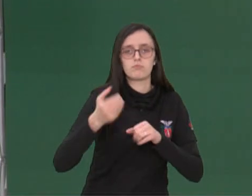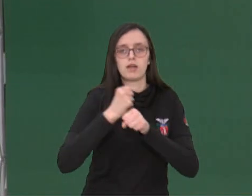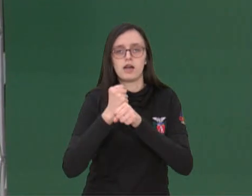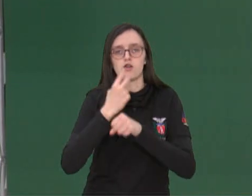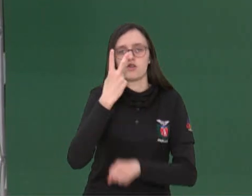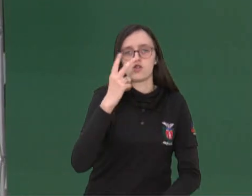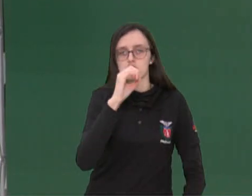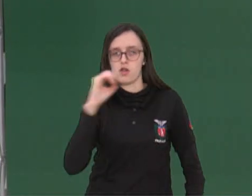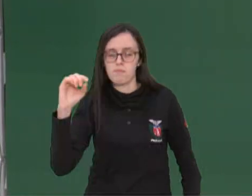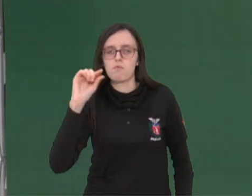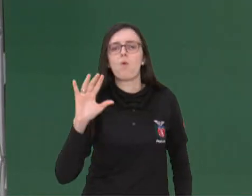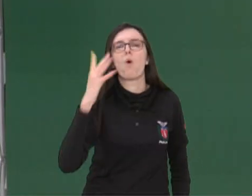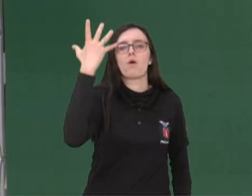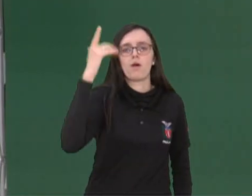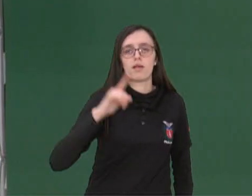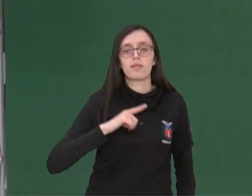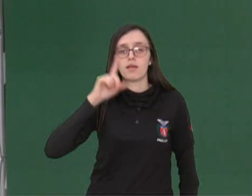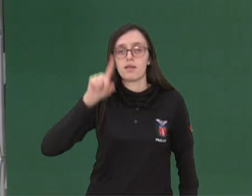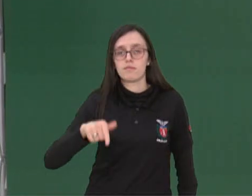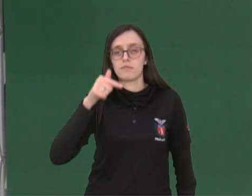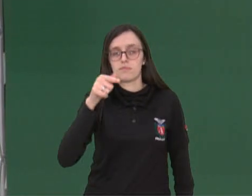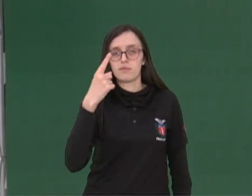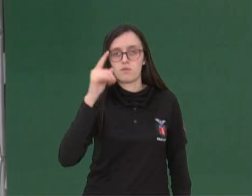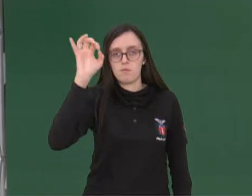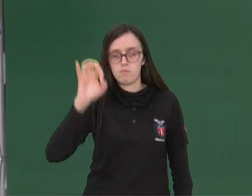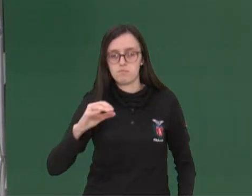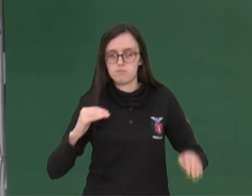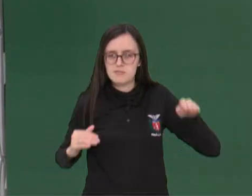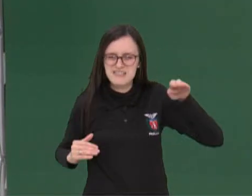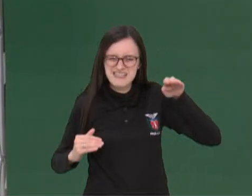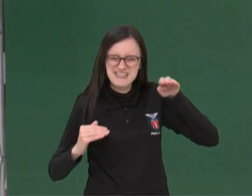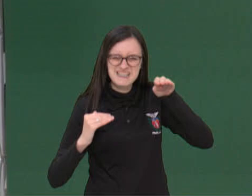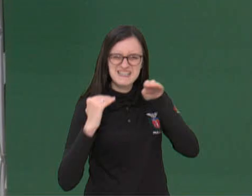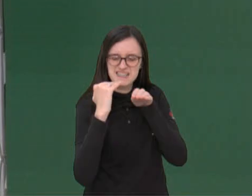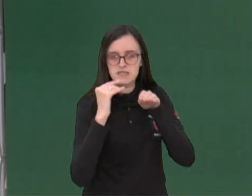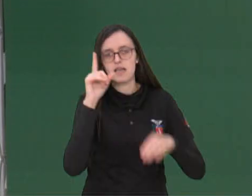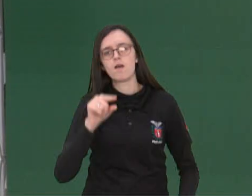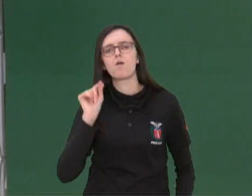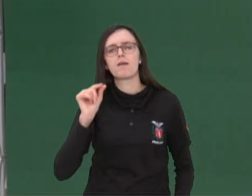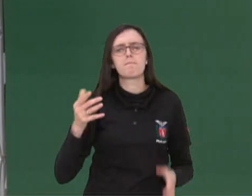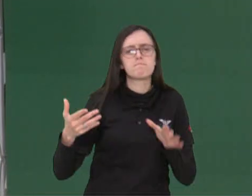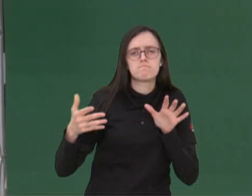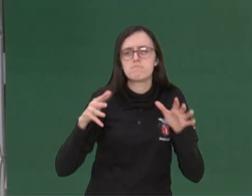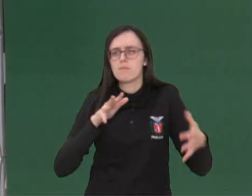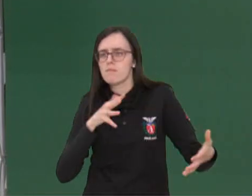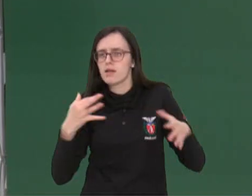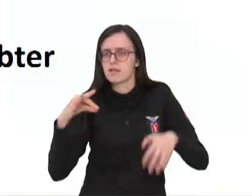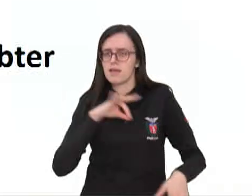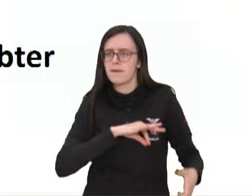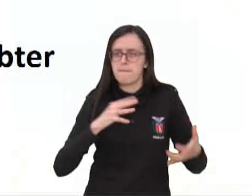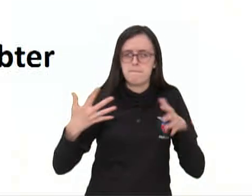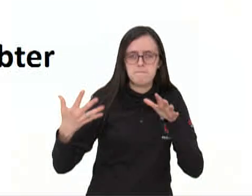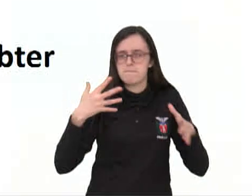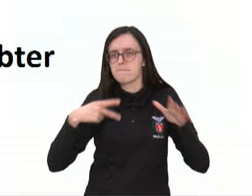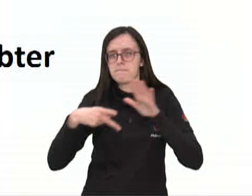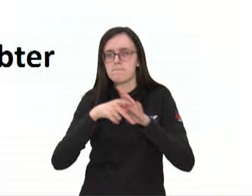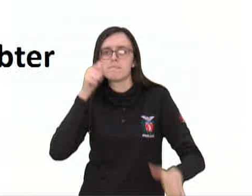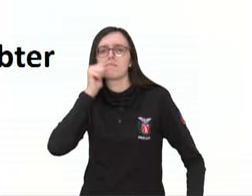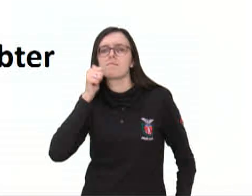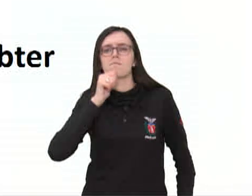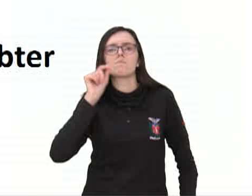tempo depois, chegou a 71%, ou seja, a renda média das